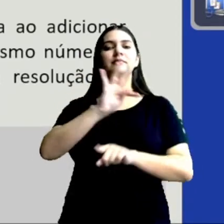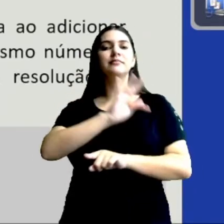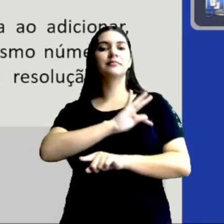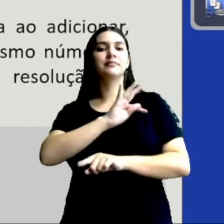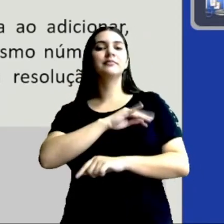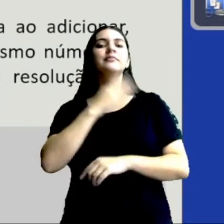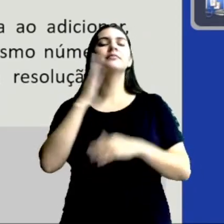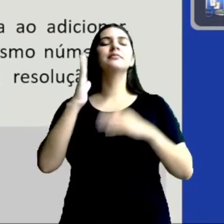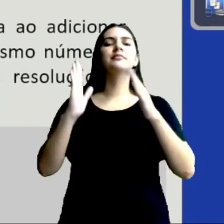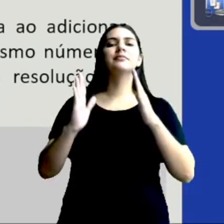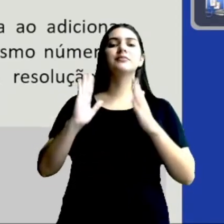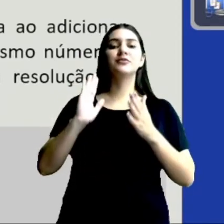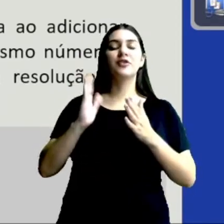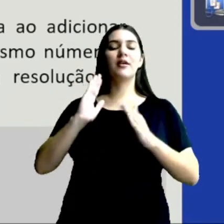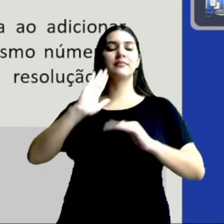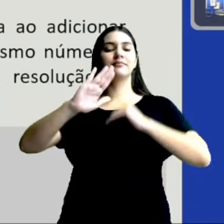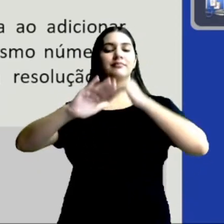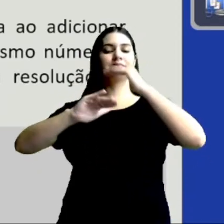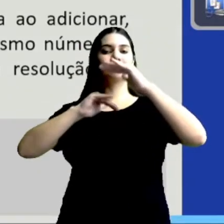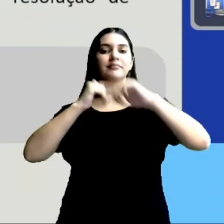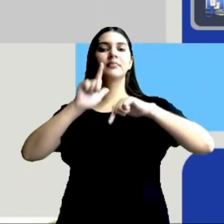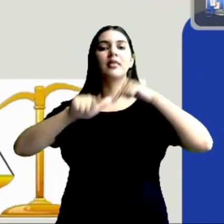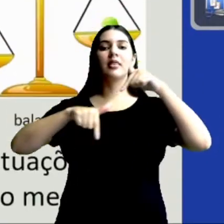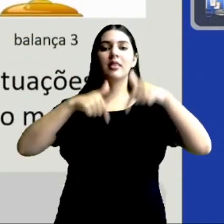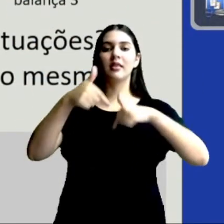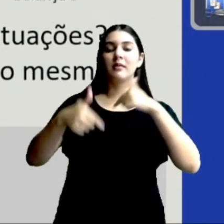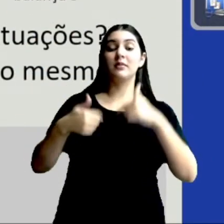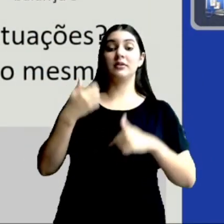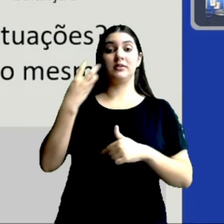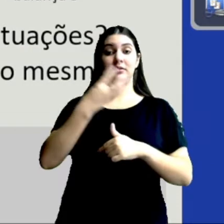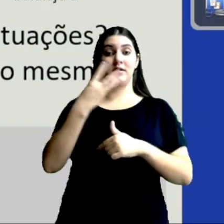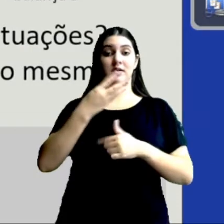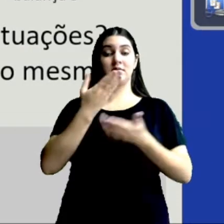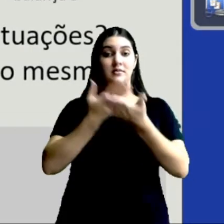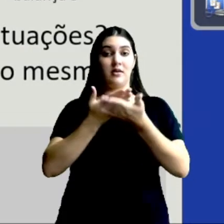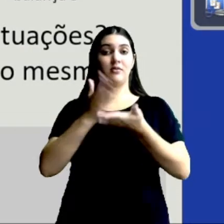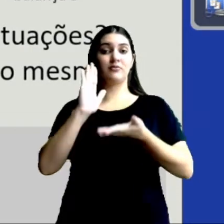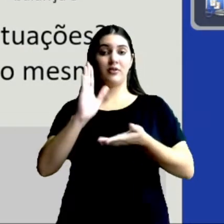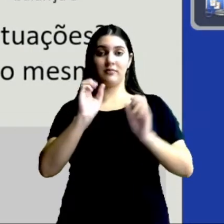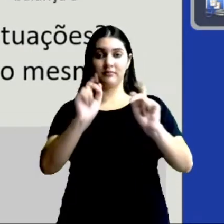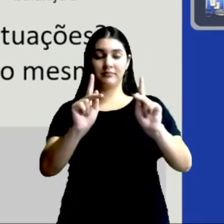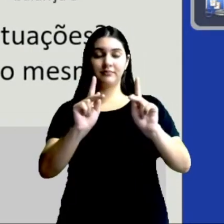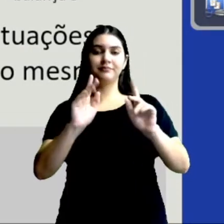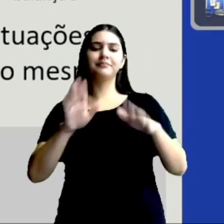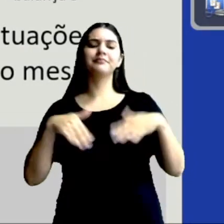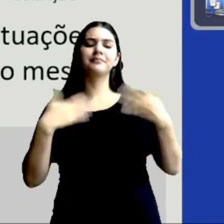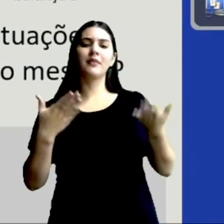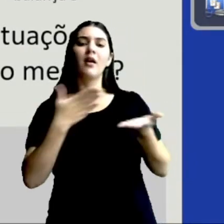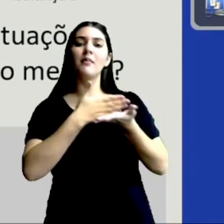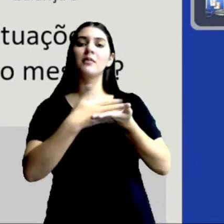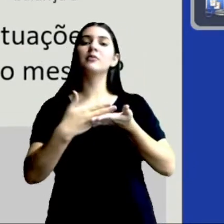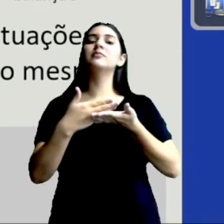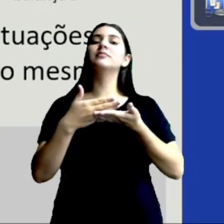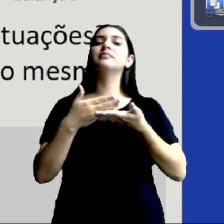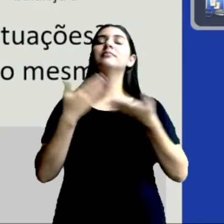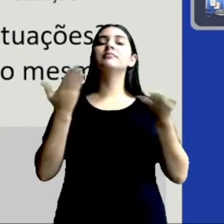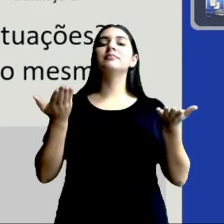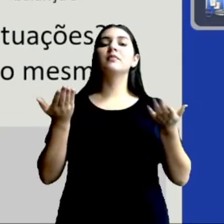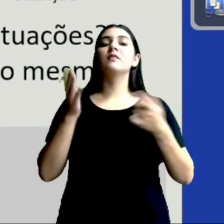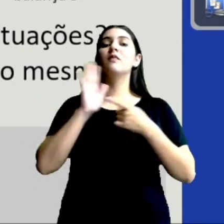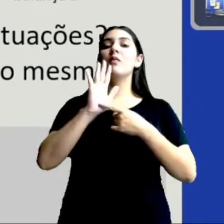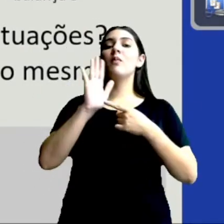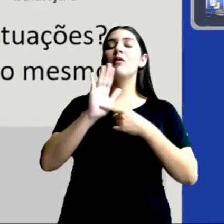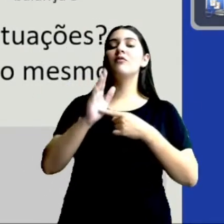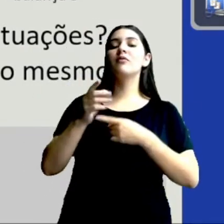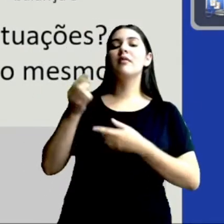que a gente vem trabalhando aí numa sequência, essa 3ª aula já, tá bom? Então, para começar, eu trago aqui